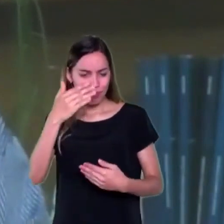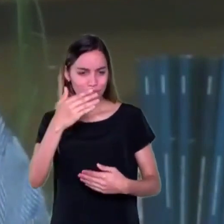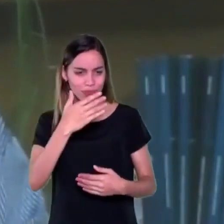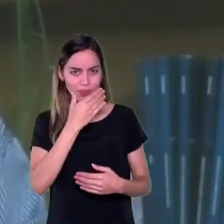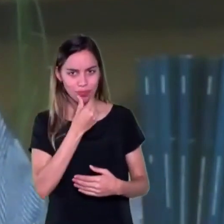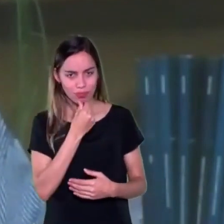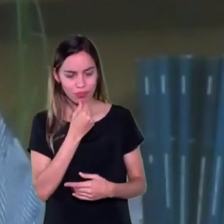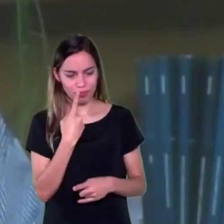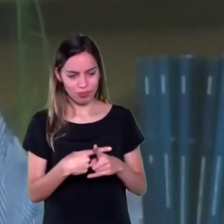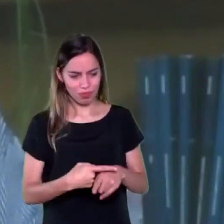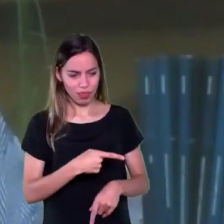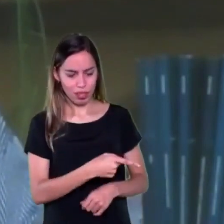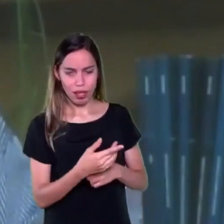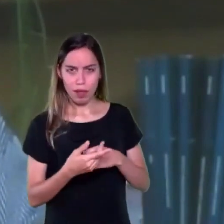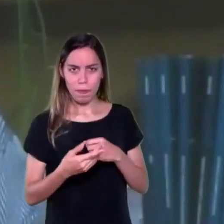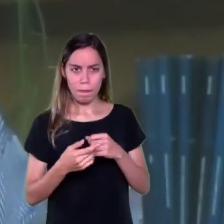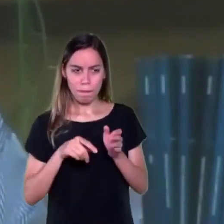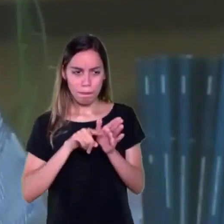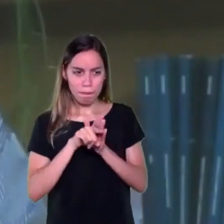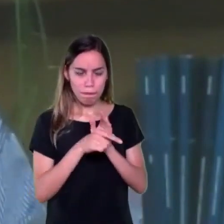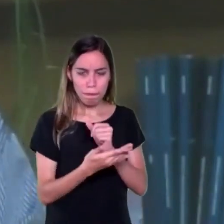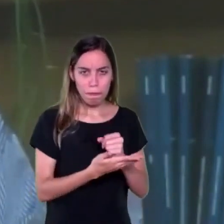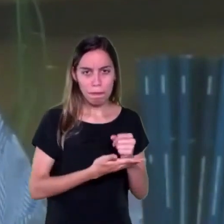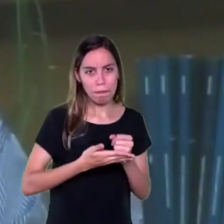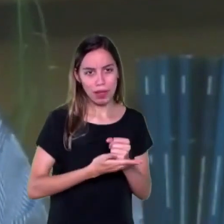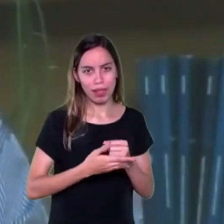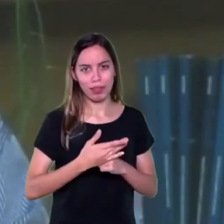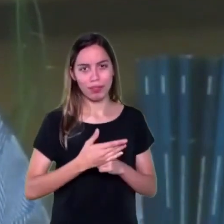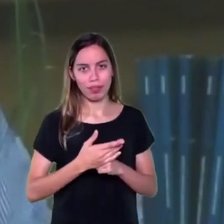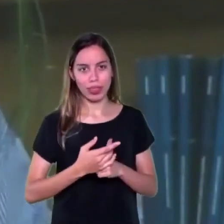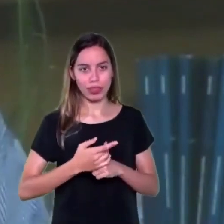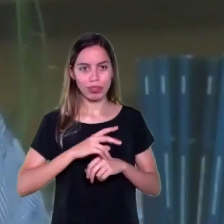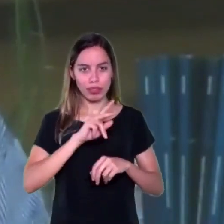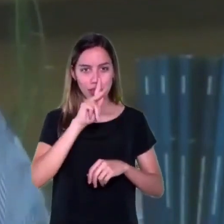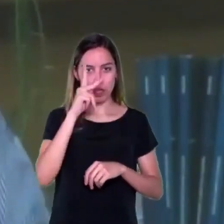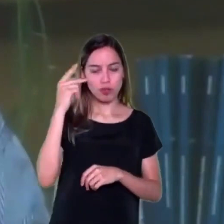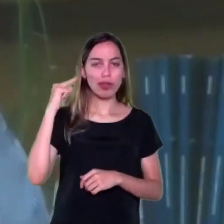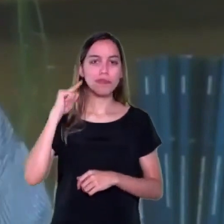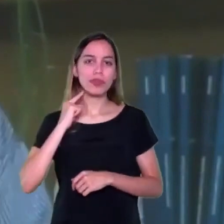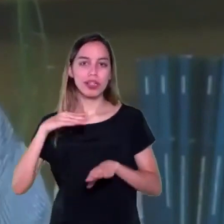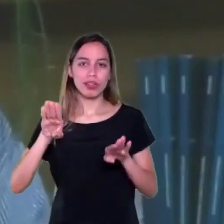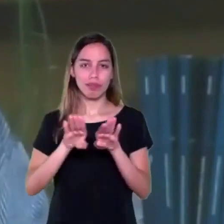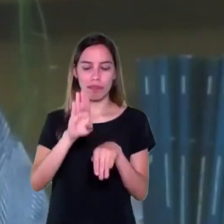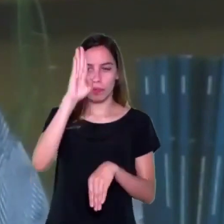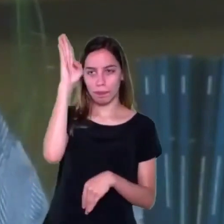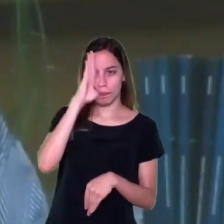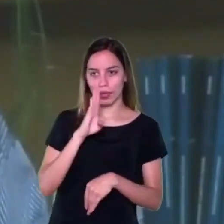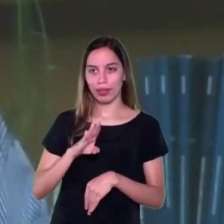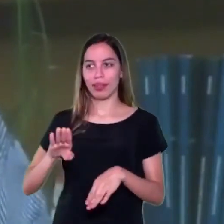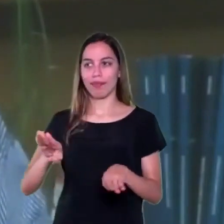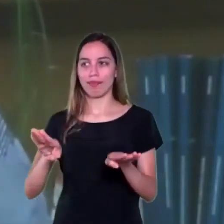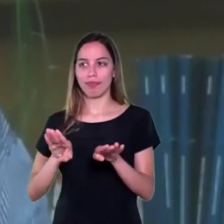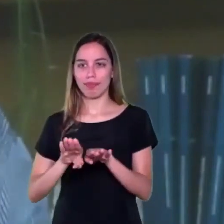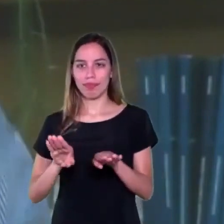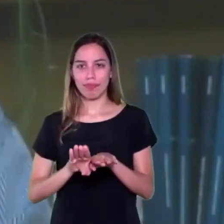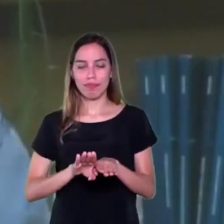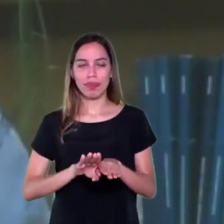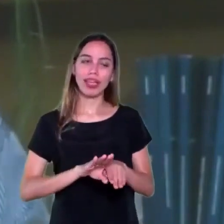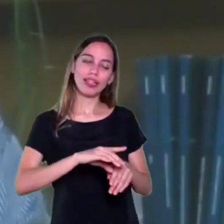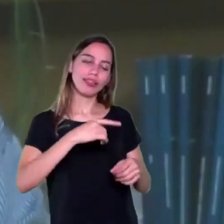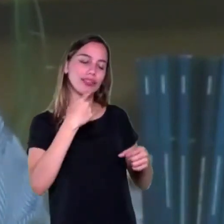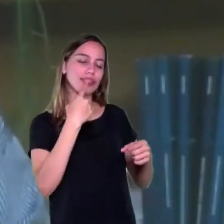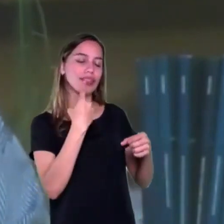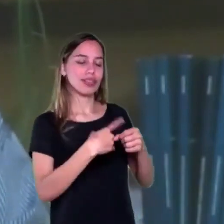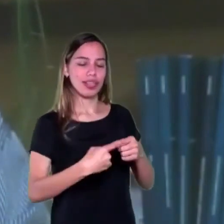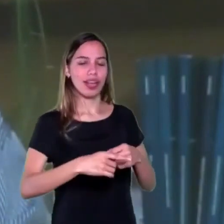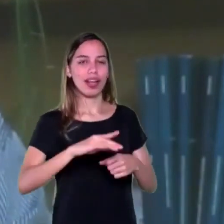da história mineira, da história brasileira e, sobretudo, da história itaunense. E foi a